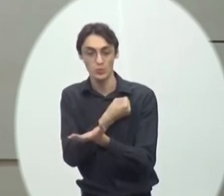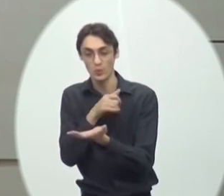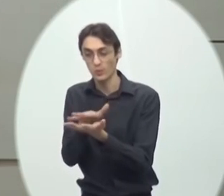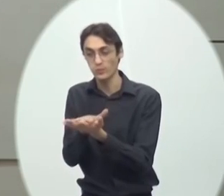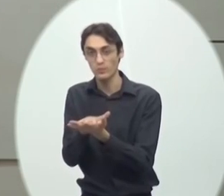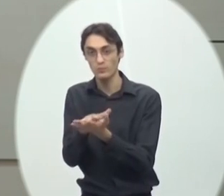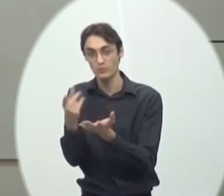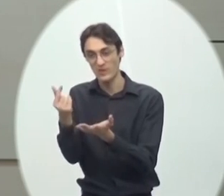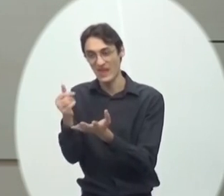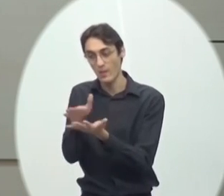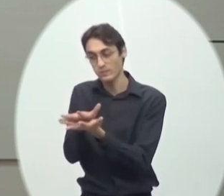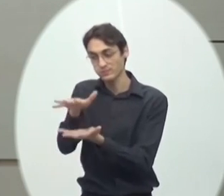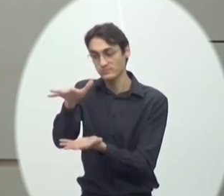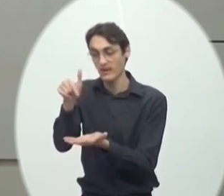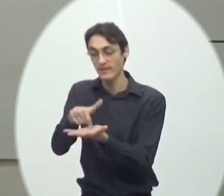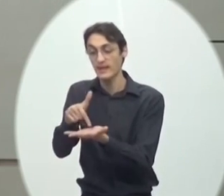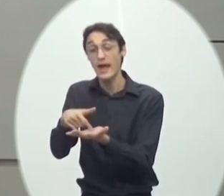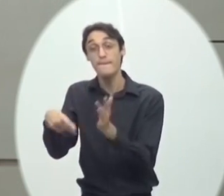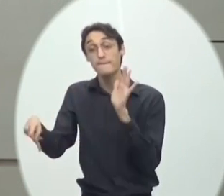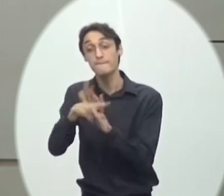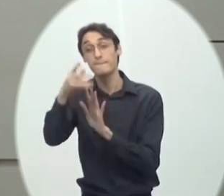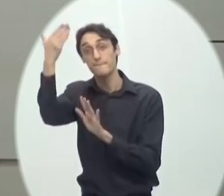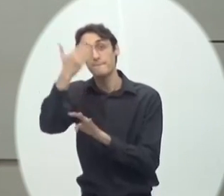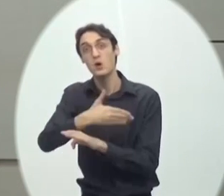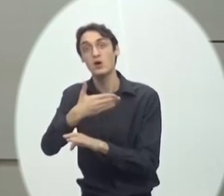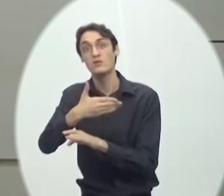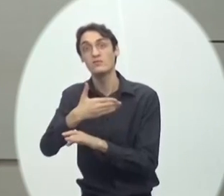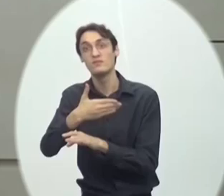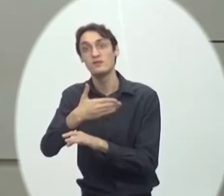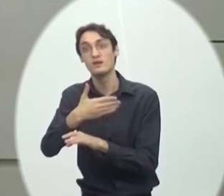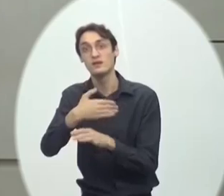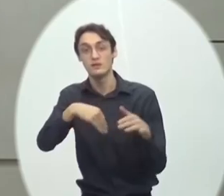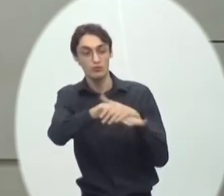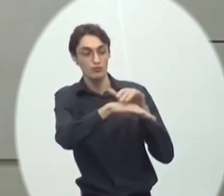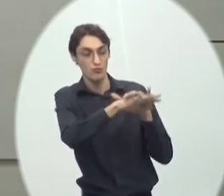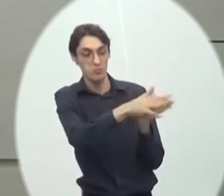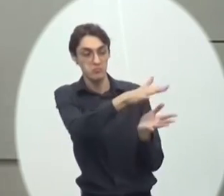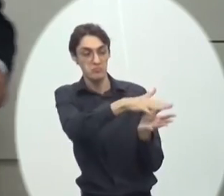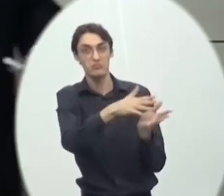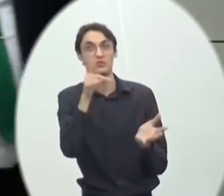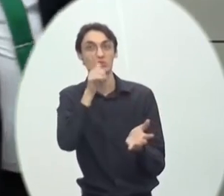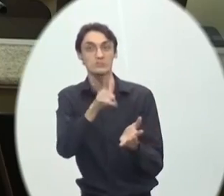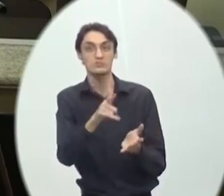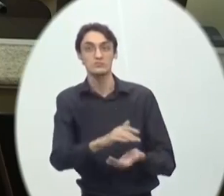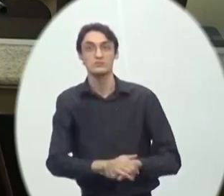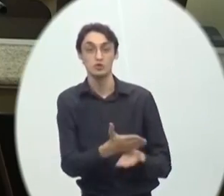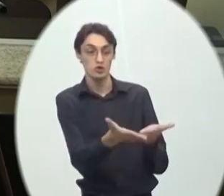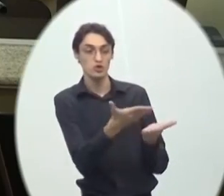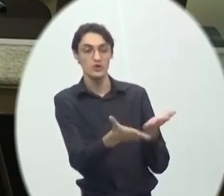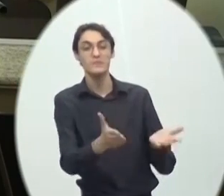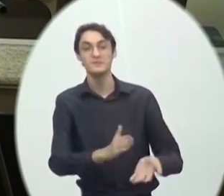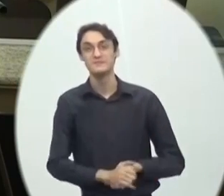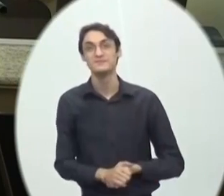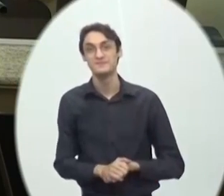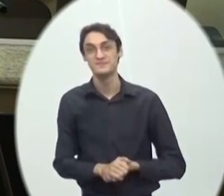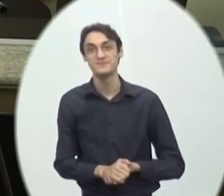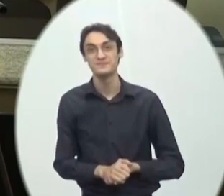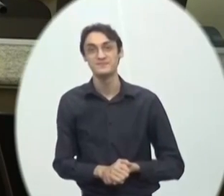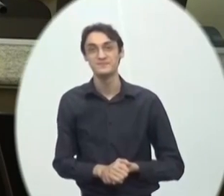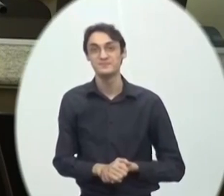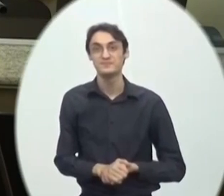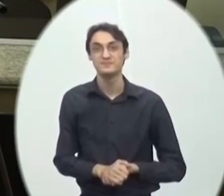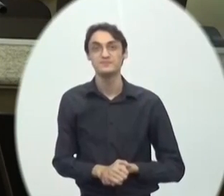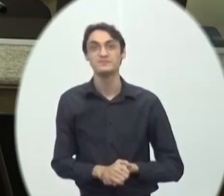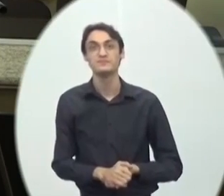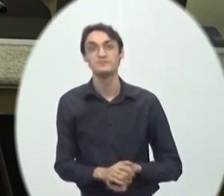dos financiamentos. Sustância quer dizer dinheiro em abonança sobrando no cofre. Muito obrigado, um abraço. Valeu, senador. Não,